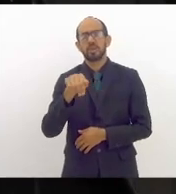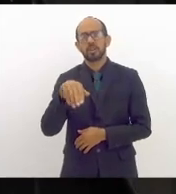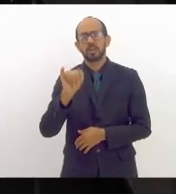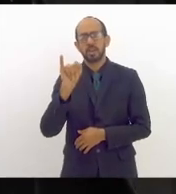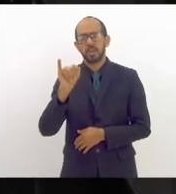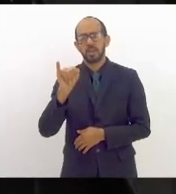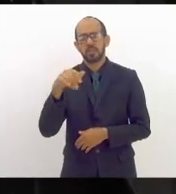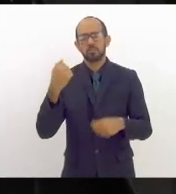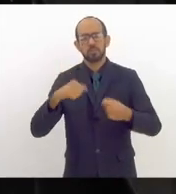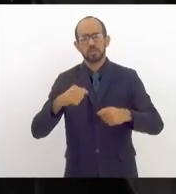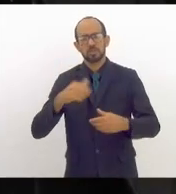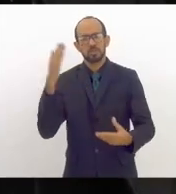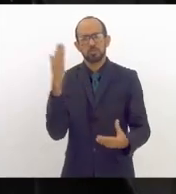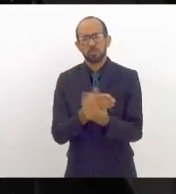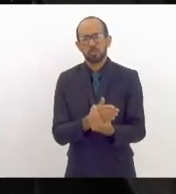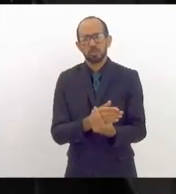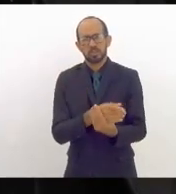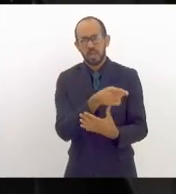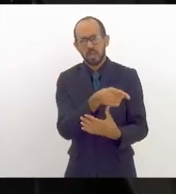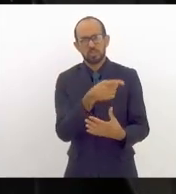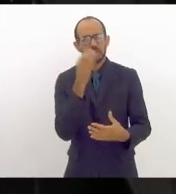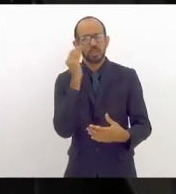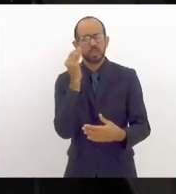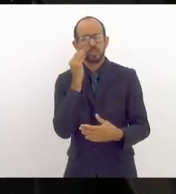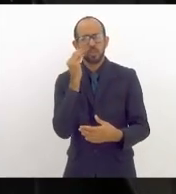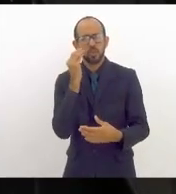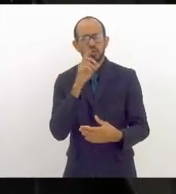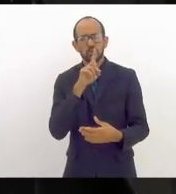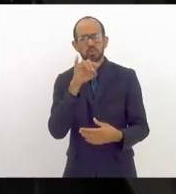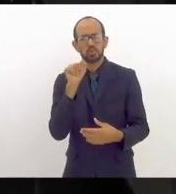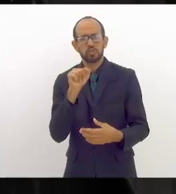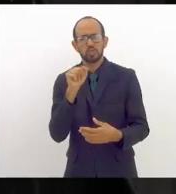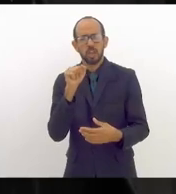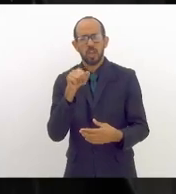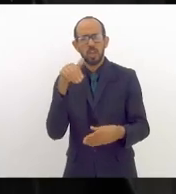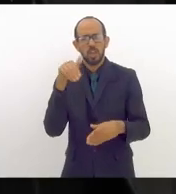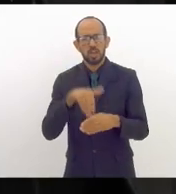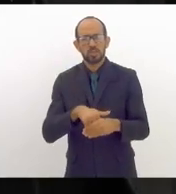ser processado porque tentou no dia da eleição